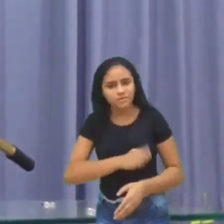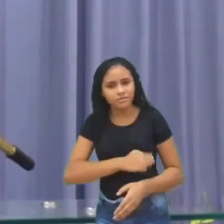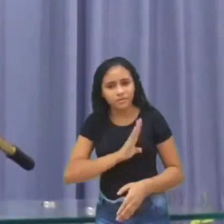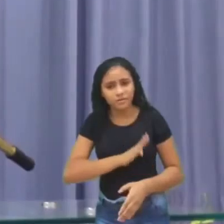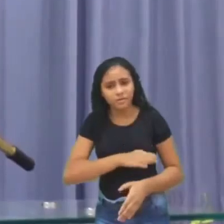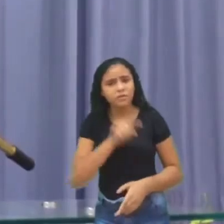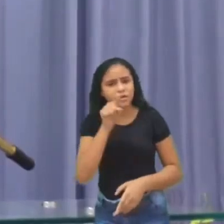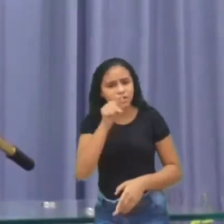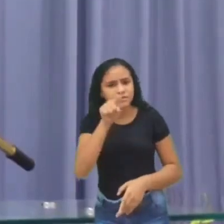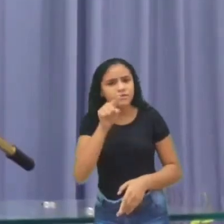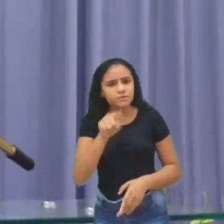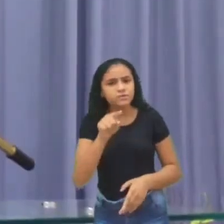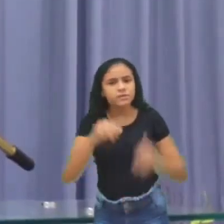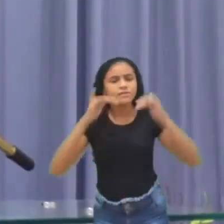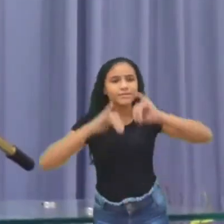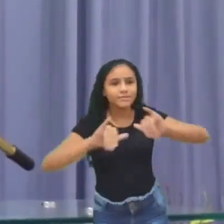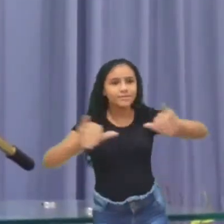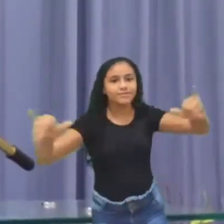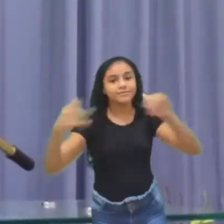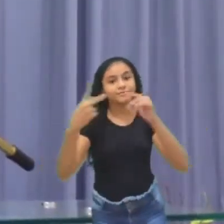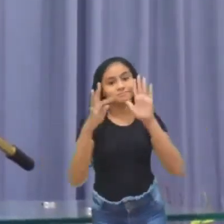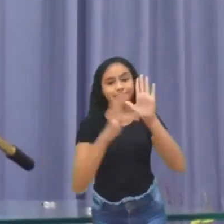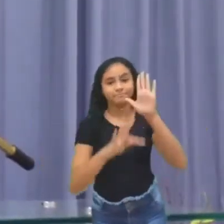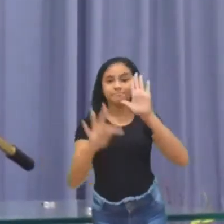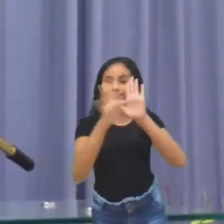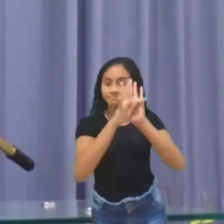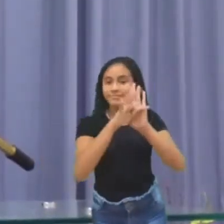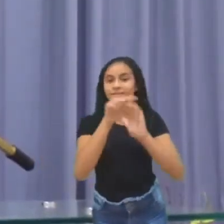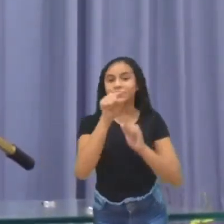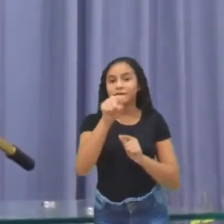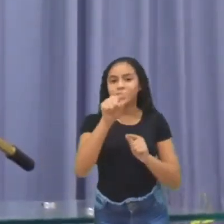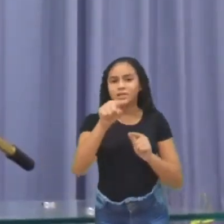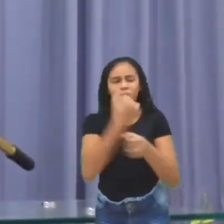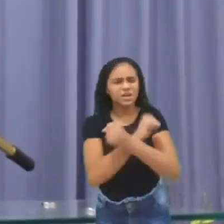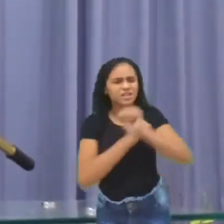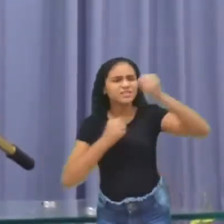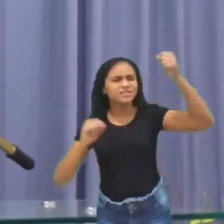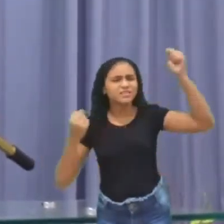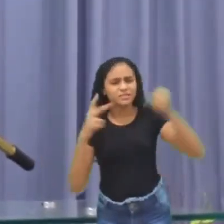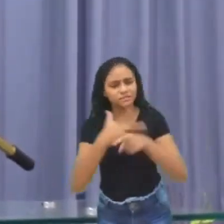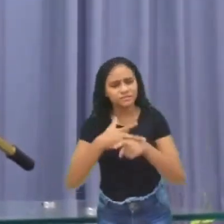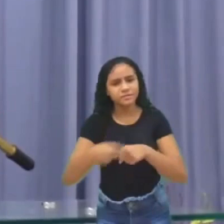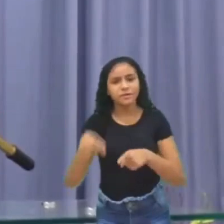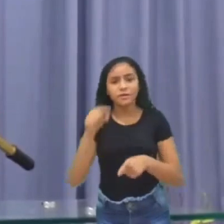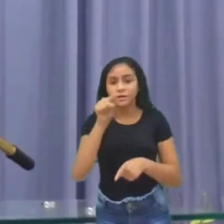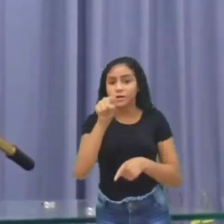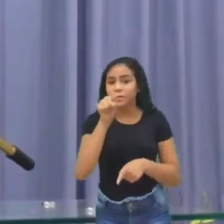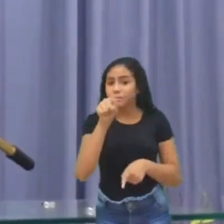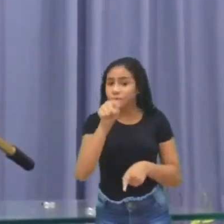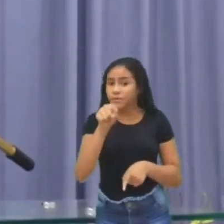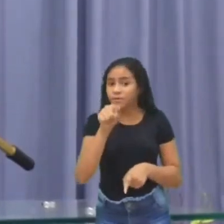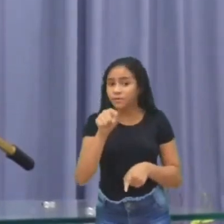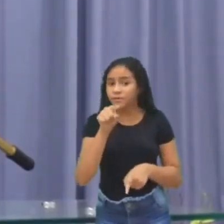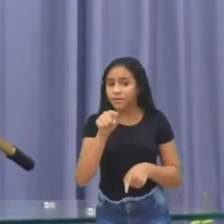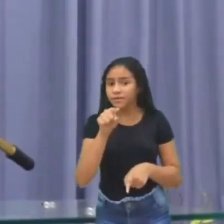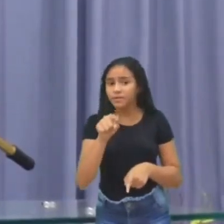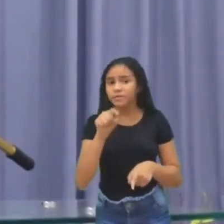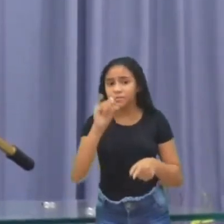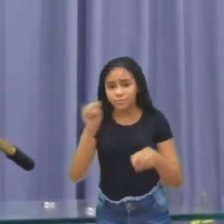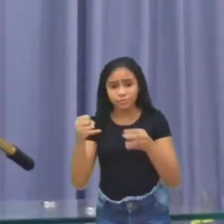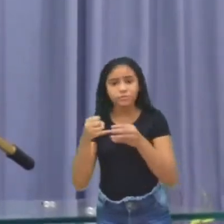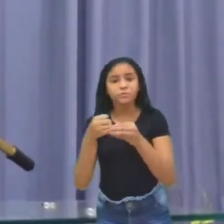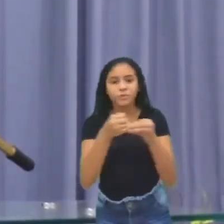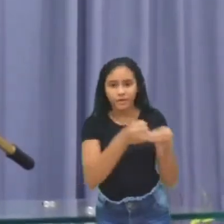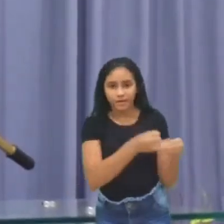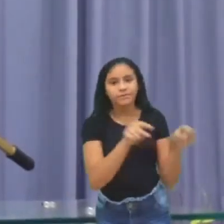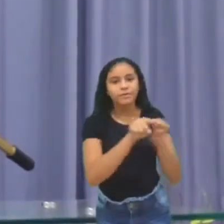dar testemunho desta grande vitória de Deus em sua vida, porque você resolveu, como Josué e Calebe,